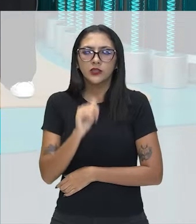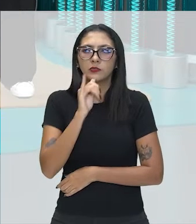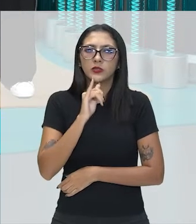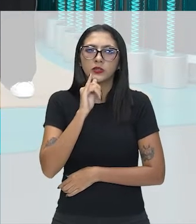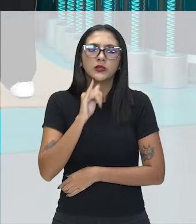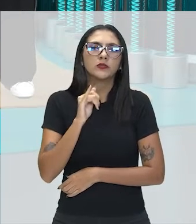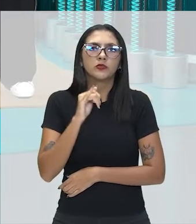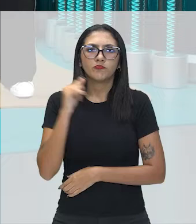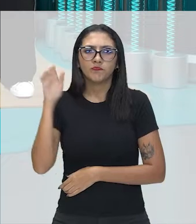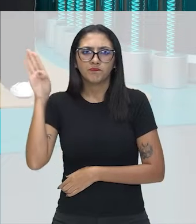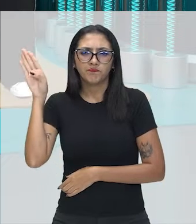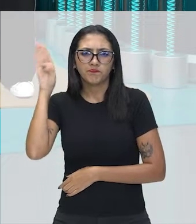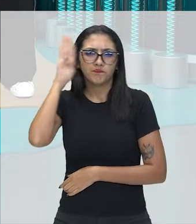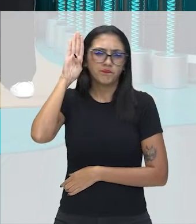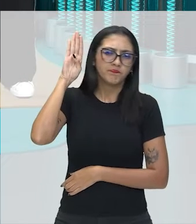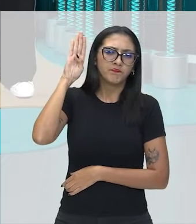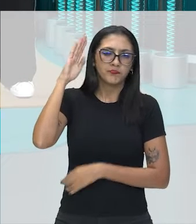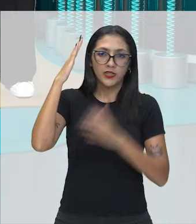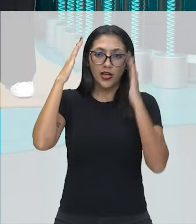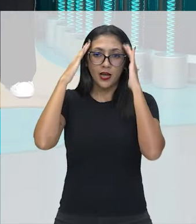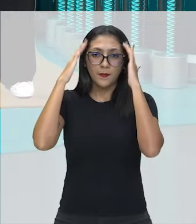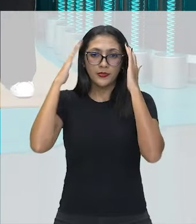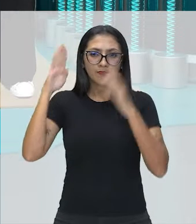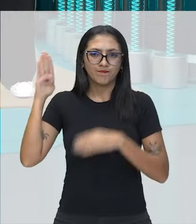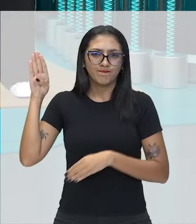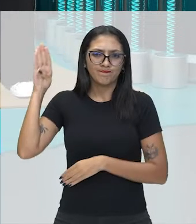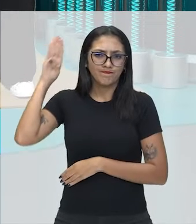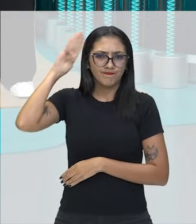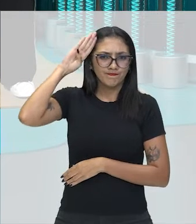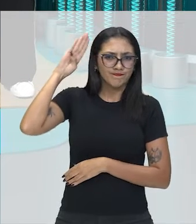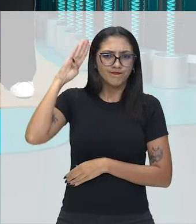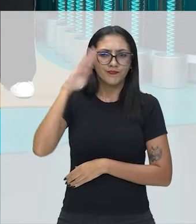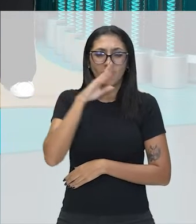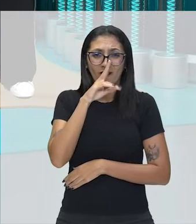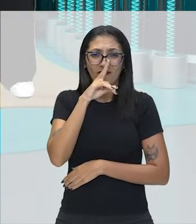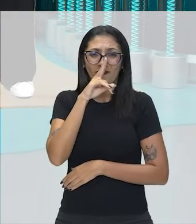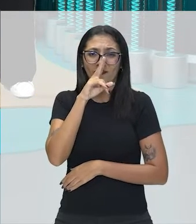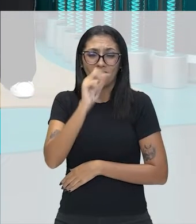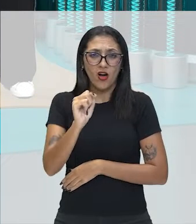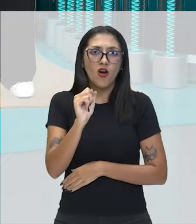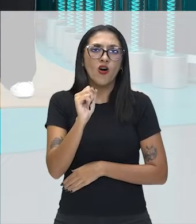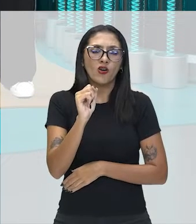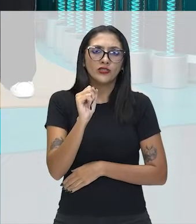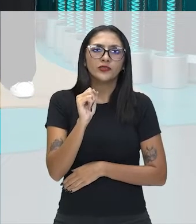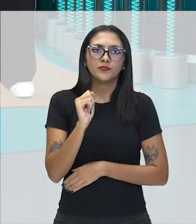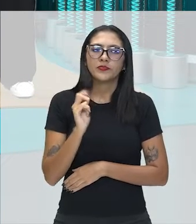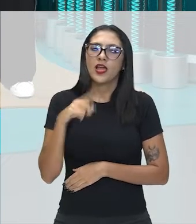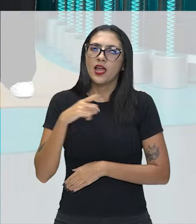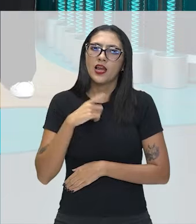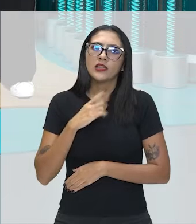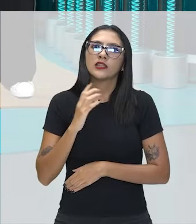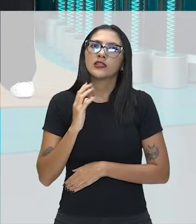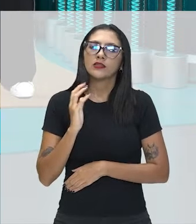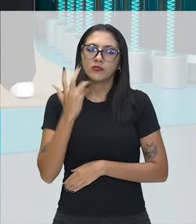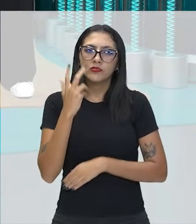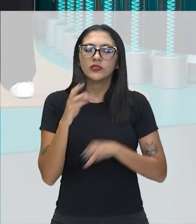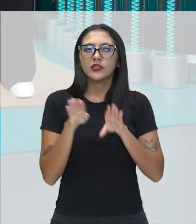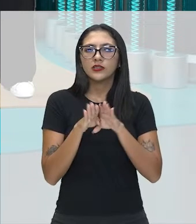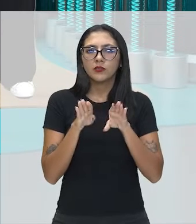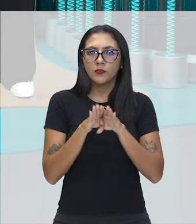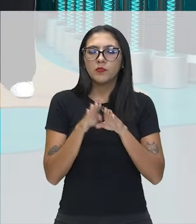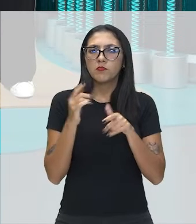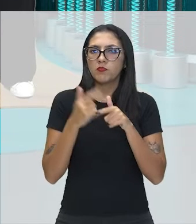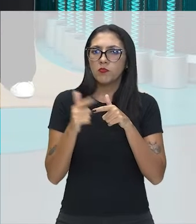pelo nariz. Provavelmente, a pessoa pode estar apresentando um quadro de hemorragia interna, porque